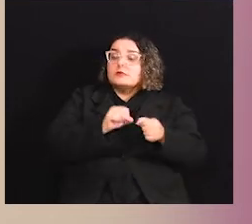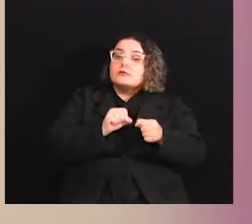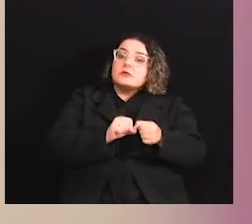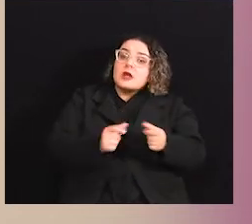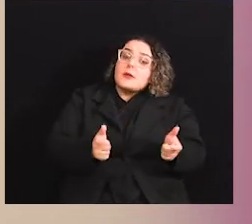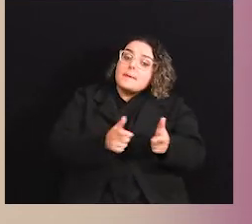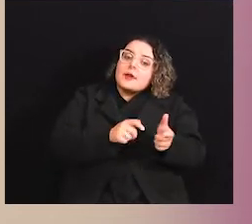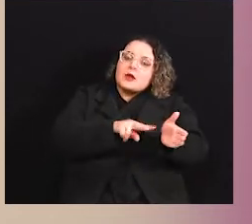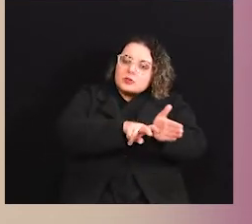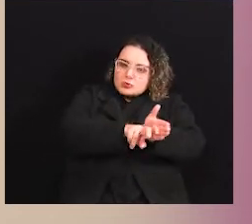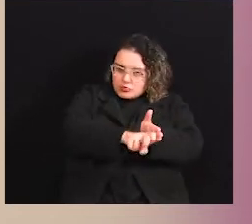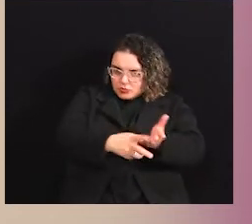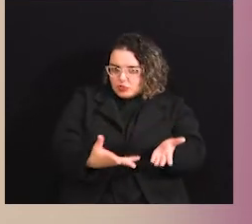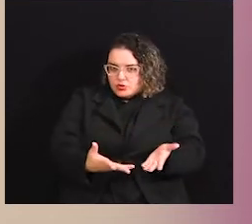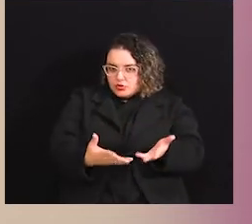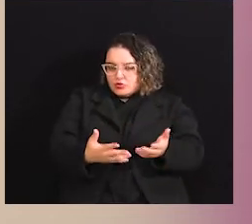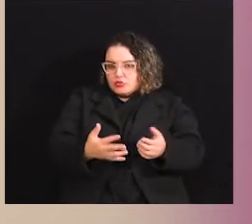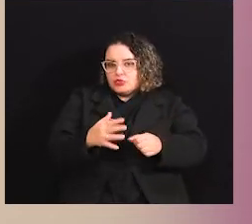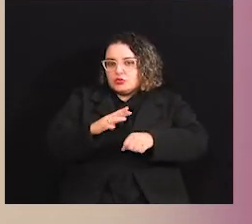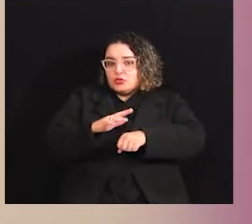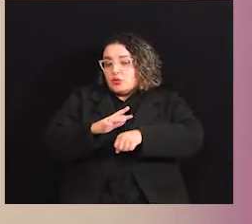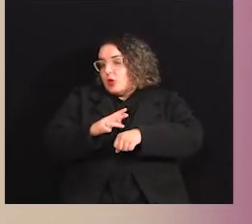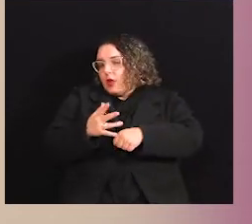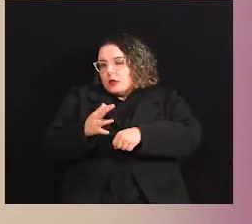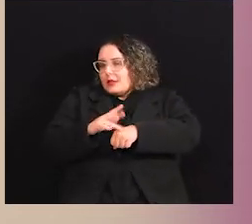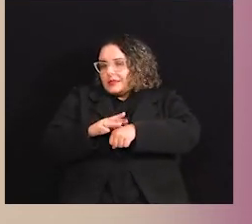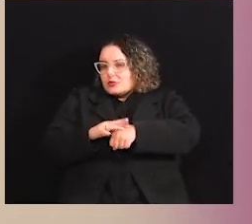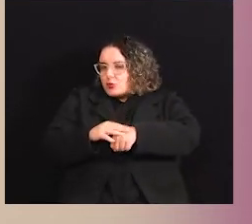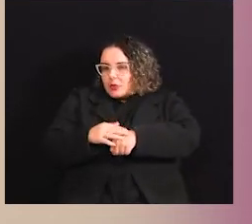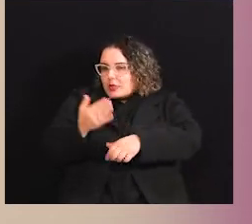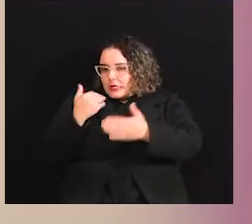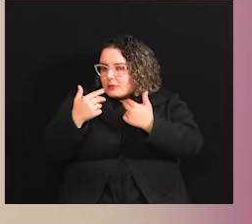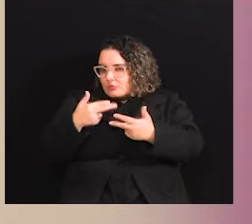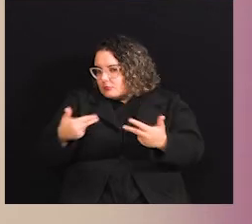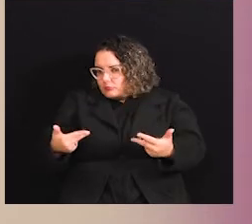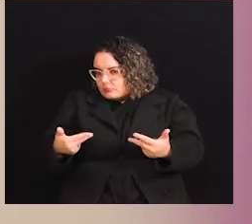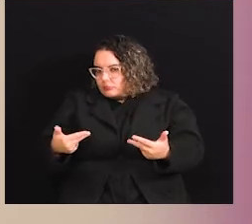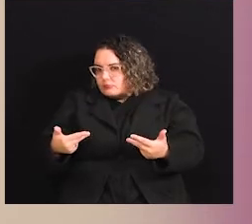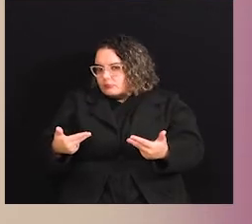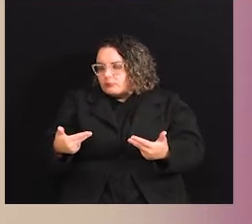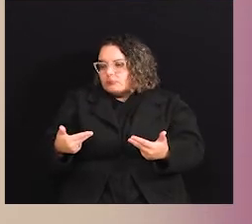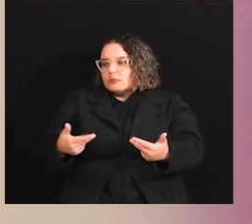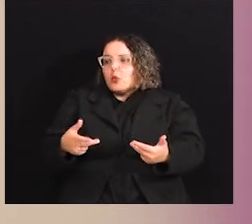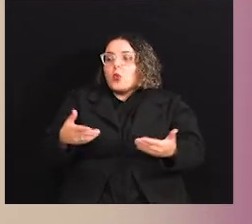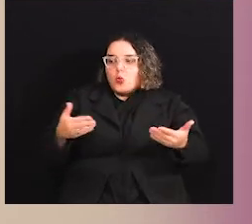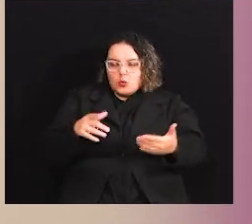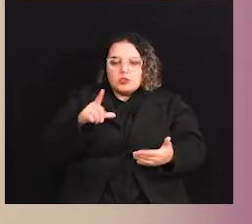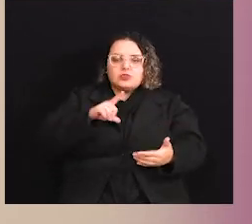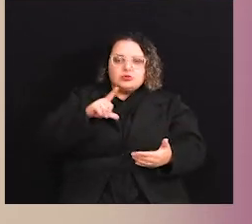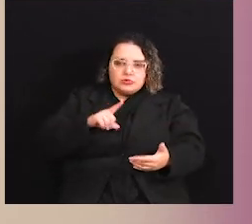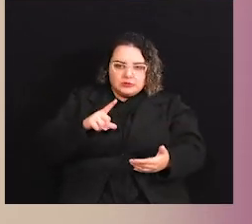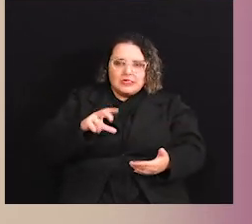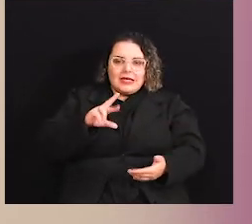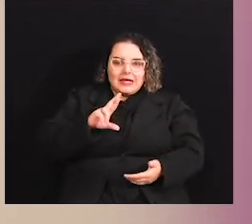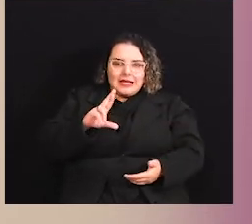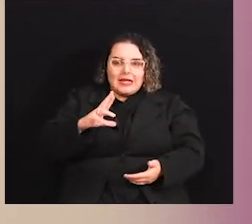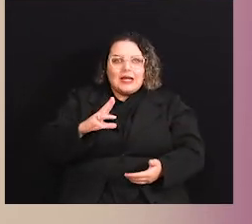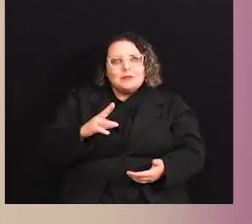menos diagnóstico de intolerâncias alimentares. Hoje a gente tem muitos recursos diagnósticos muito